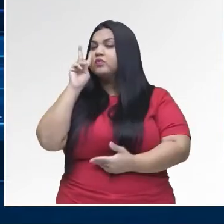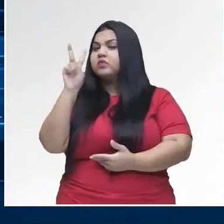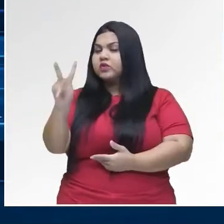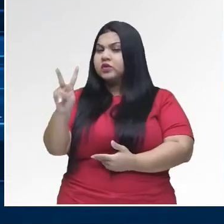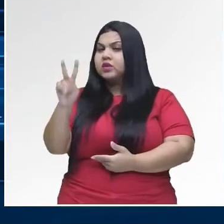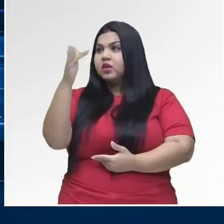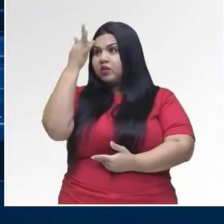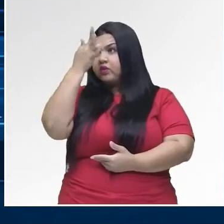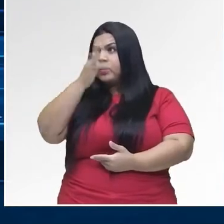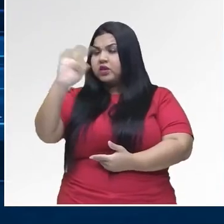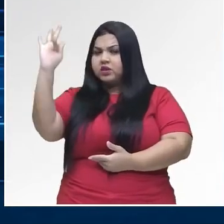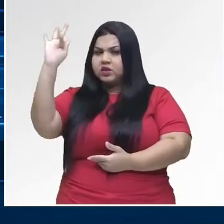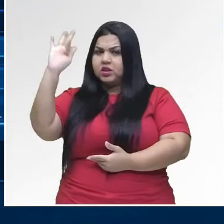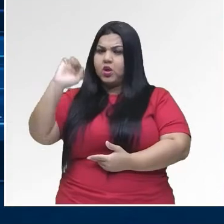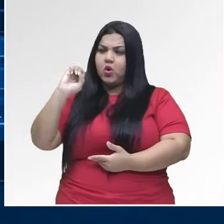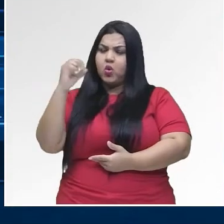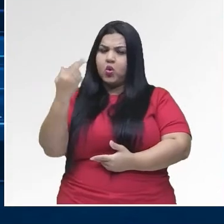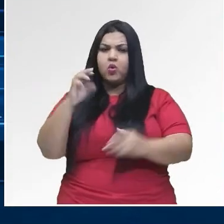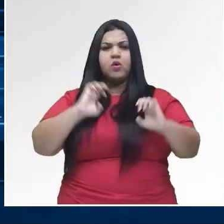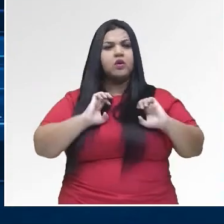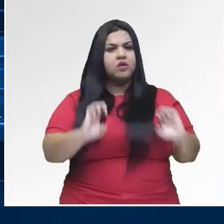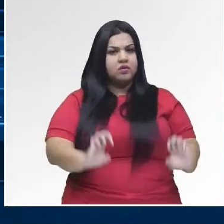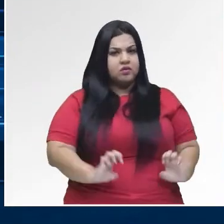filosofia moral ou a ética, né?